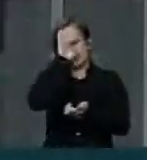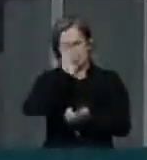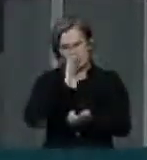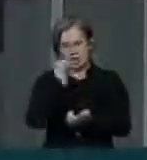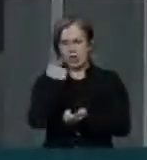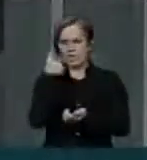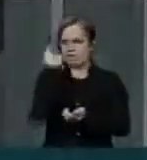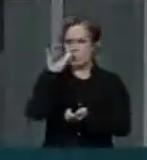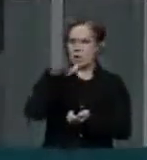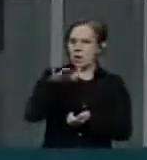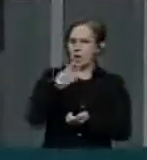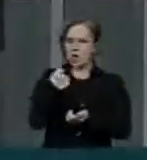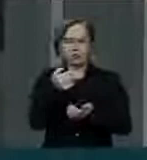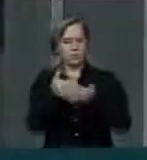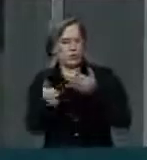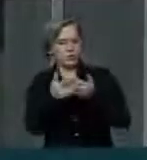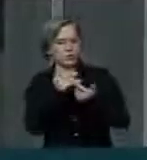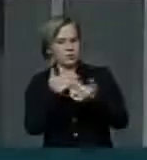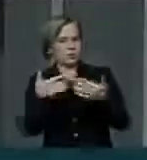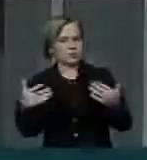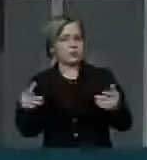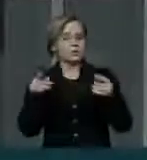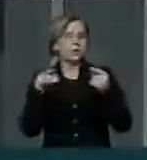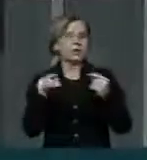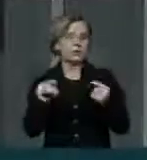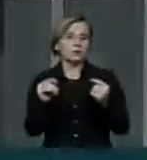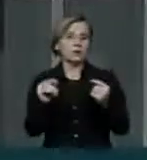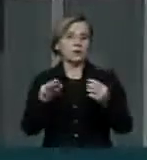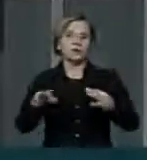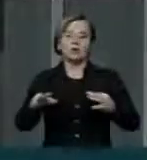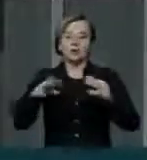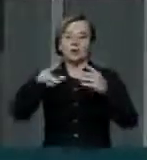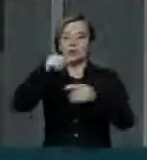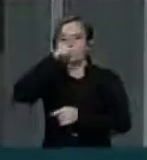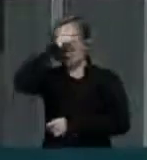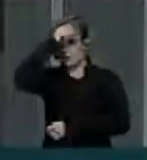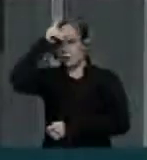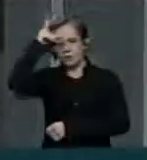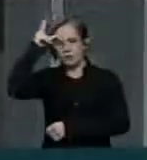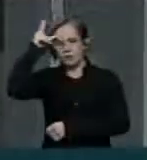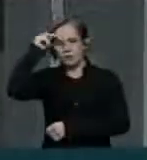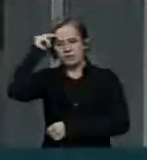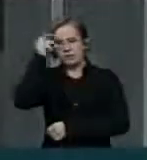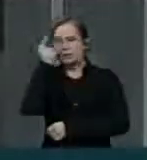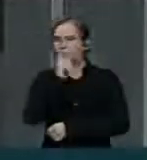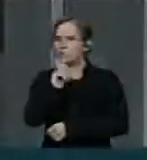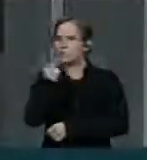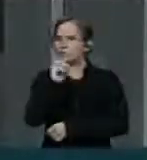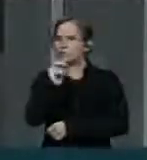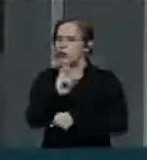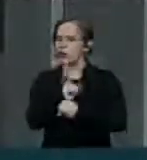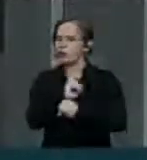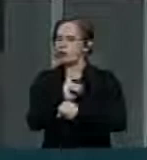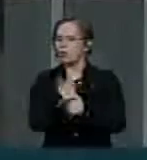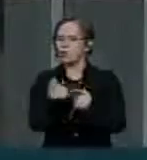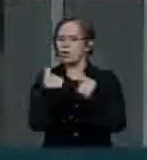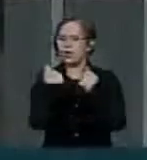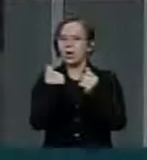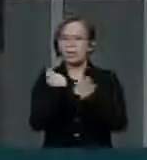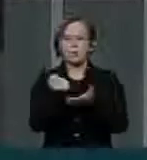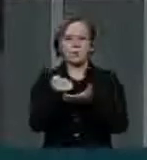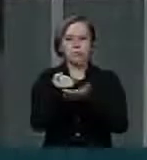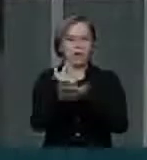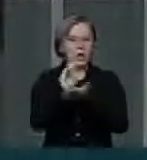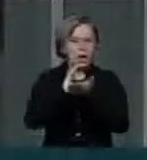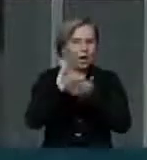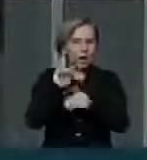seja da qualificação, que as nossas prefeituras estão totalmente sem condições de gerir o sistema de transporte.